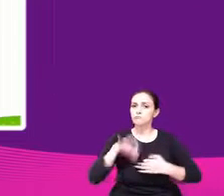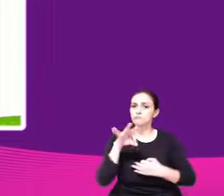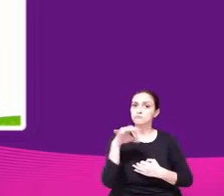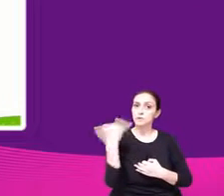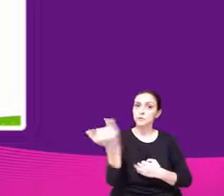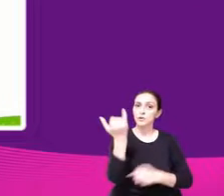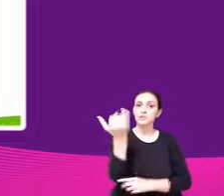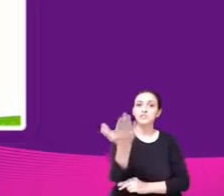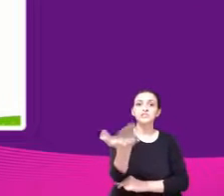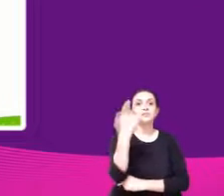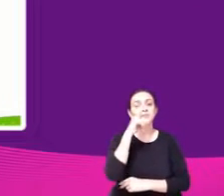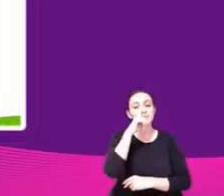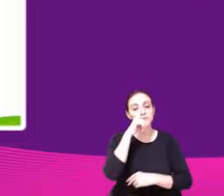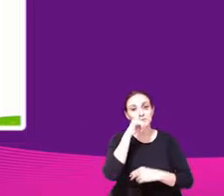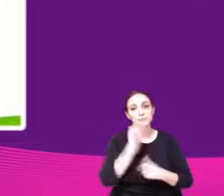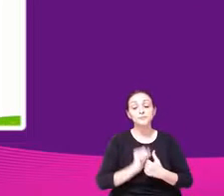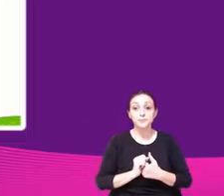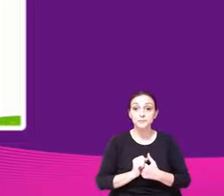risco.